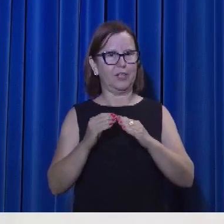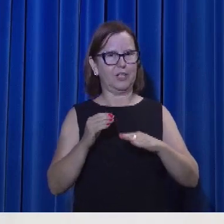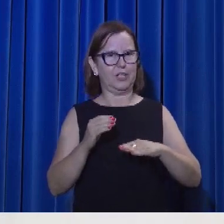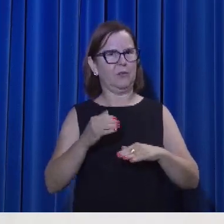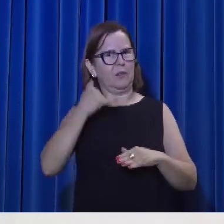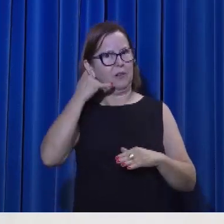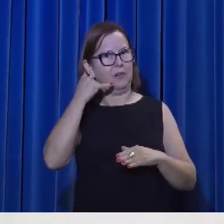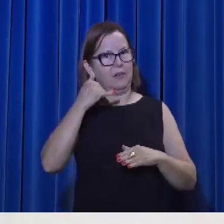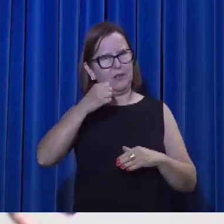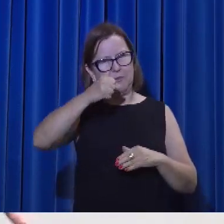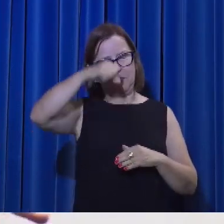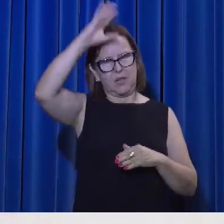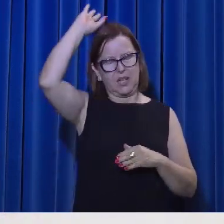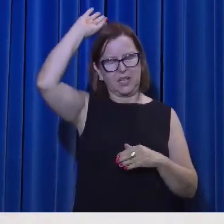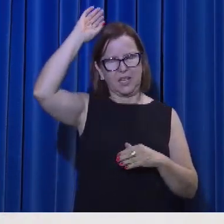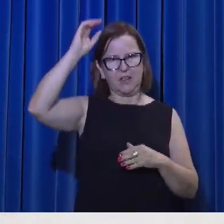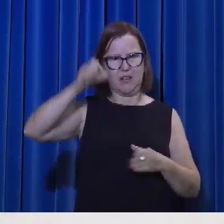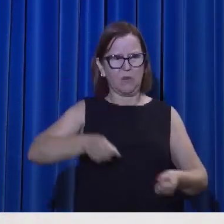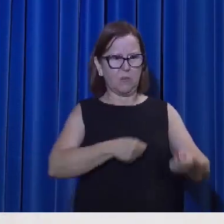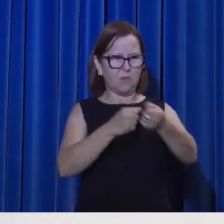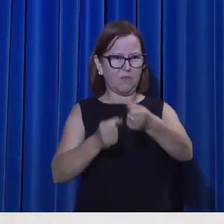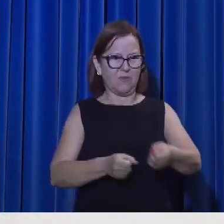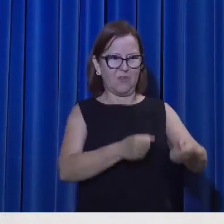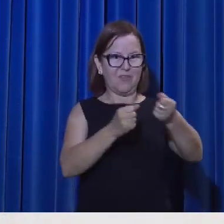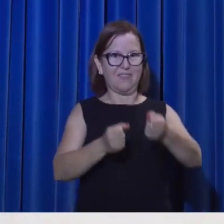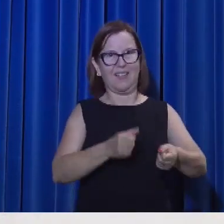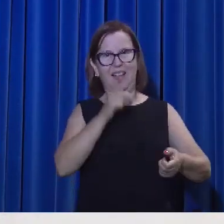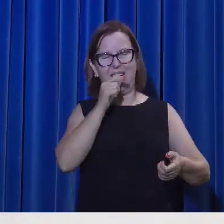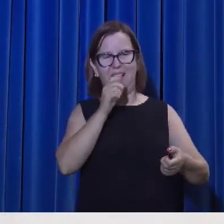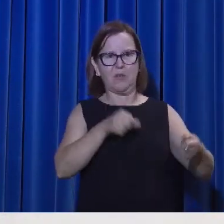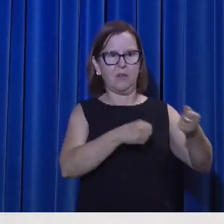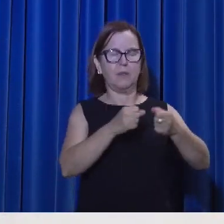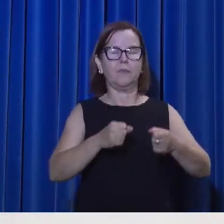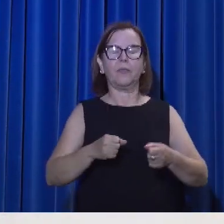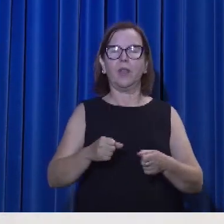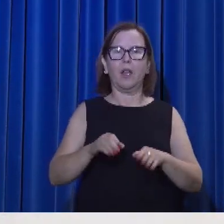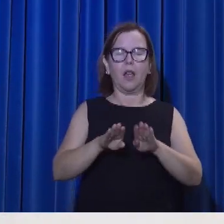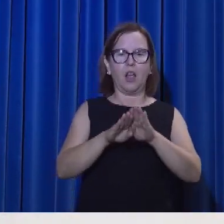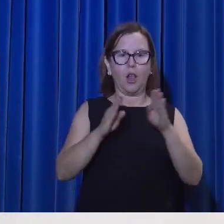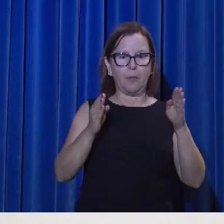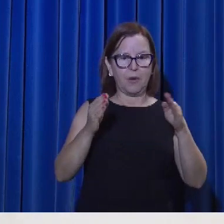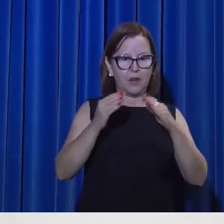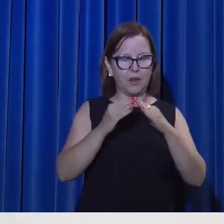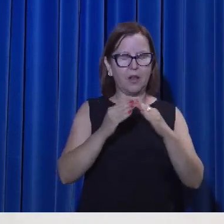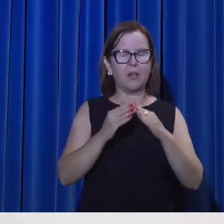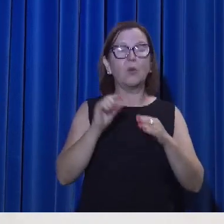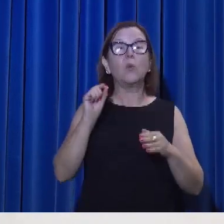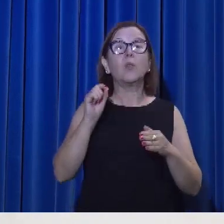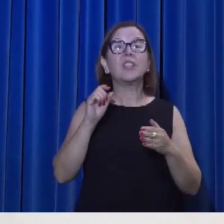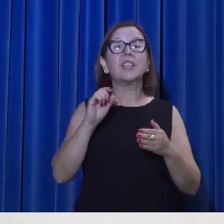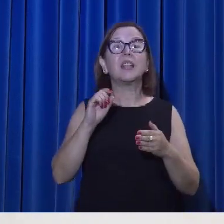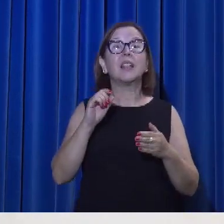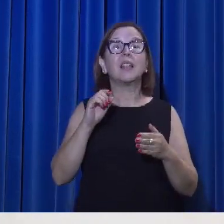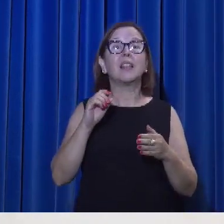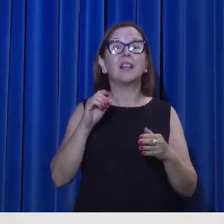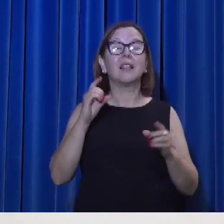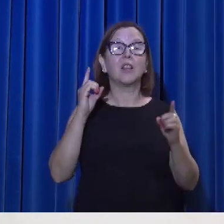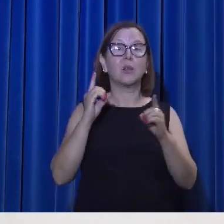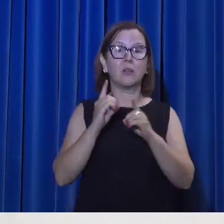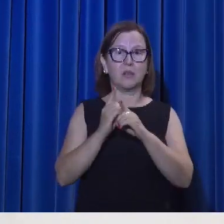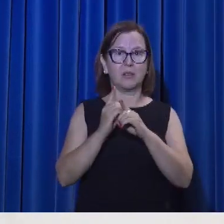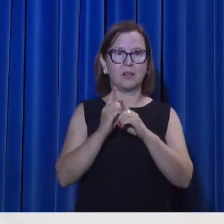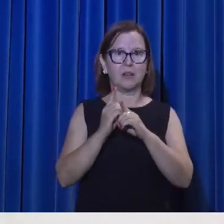aquele incêndio, eles abriram a porta da casa para ver como é que estava lá dentro. E sabe o que eles encontraram? Um bolo